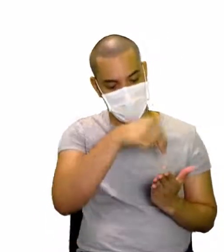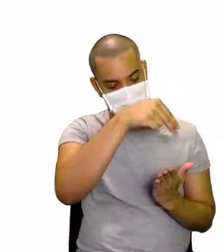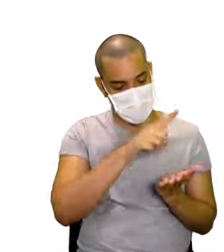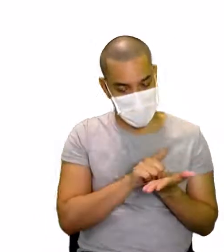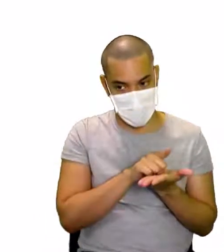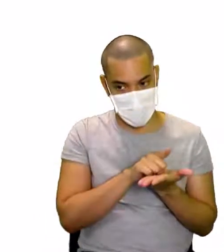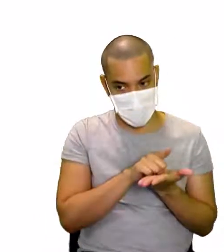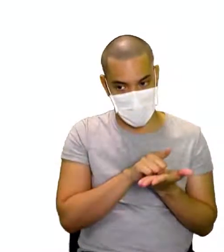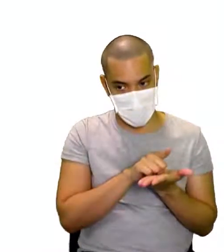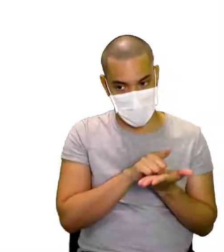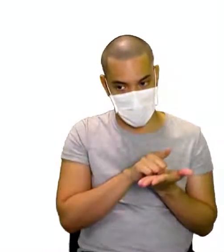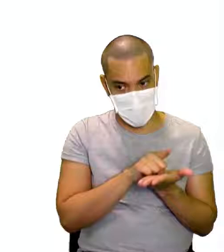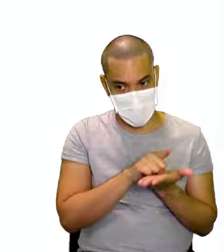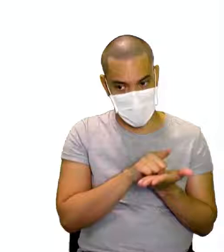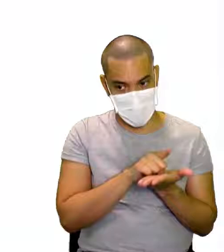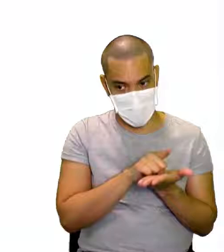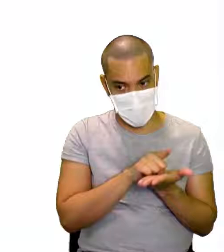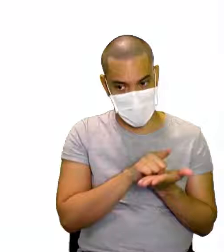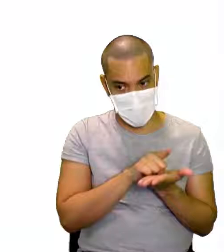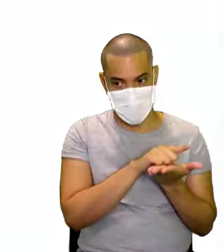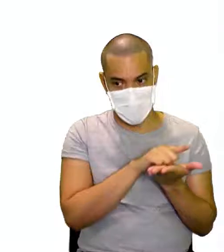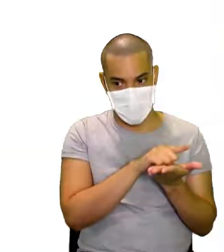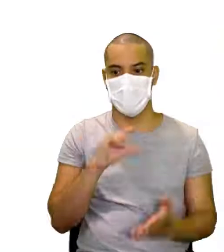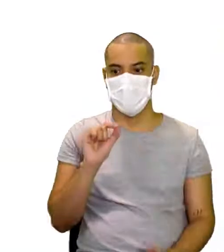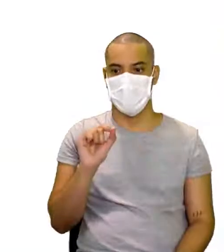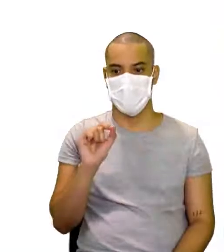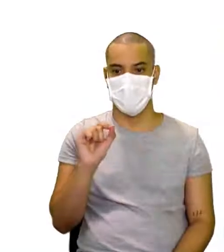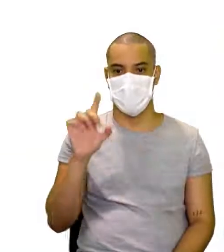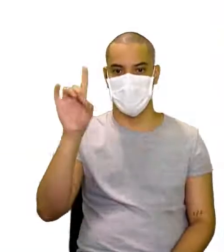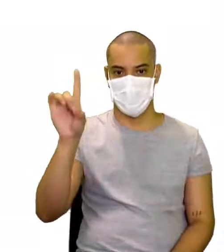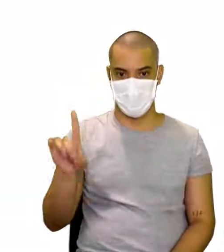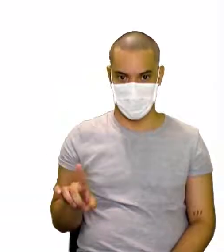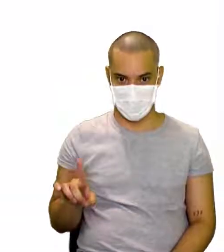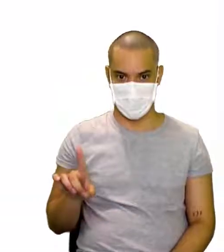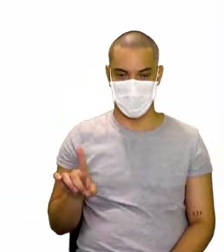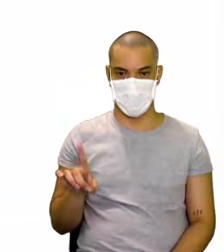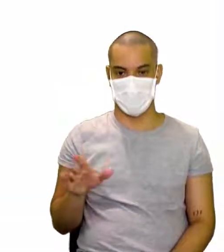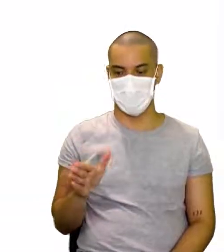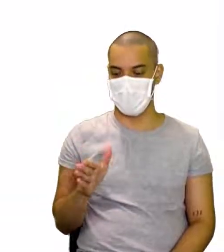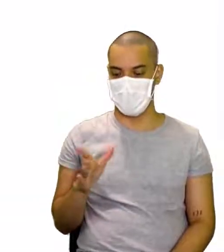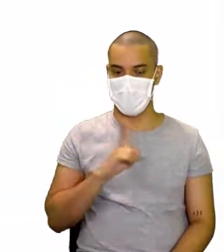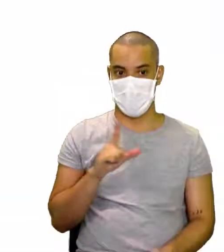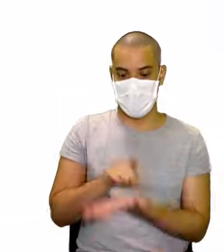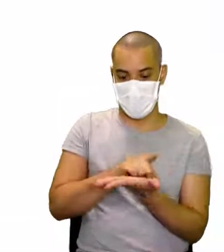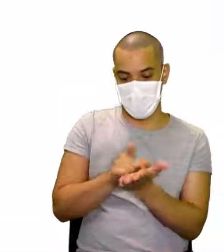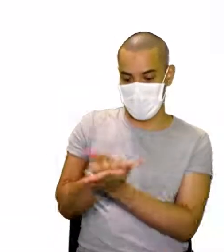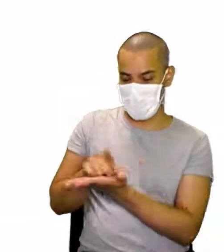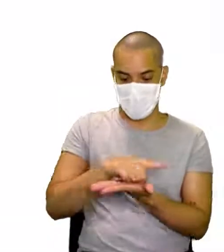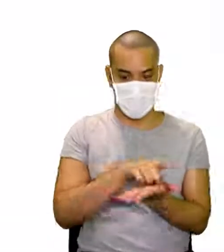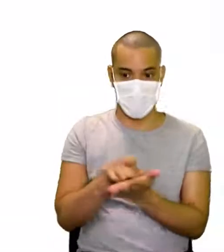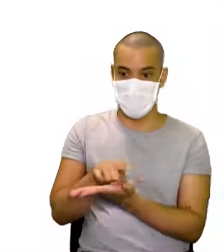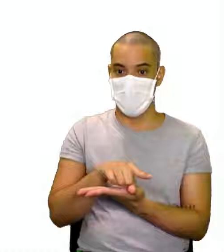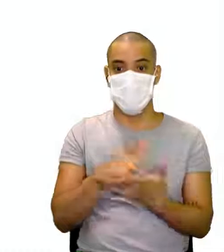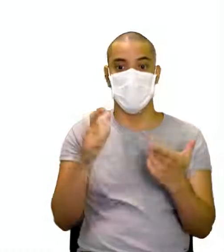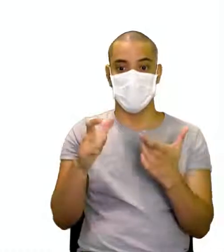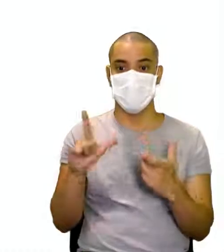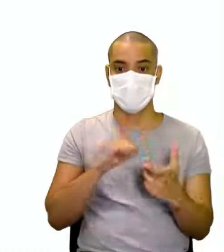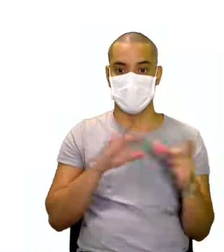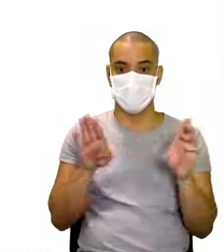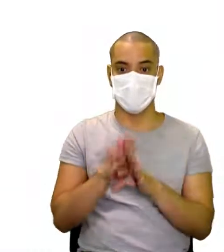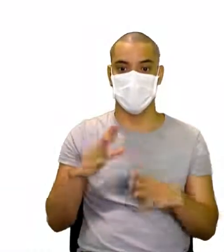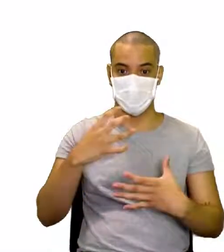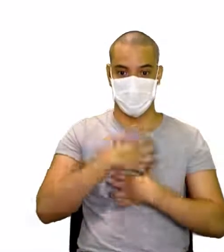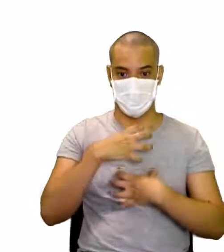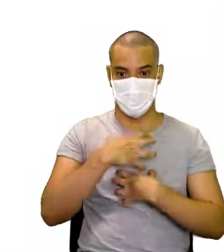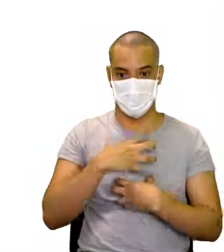Esse alinhamento, ele tem o seguinte, direção é a reta que a agulha se alinha, e também nós temos aqui o sentido,